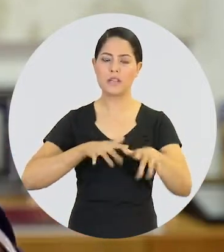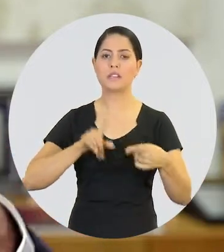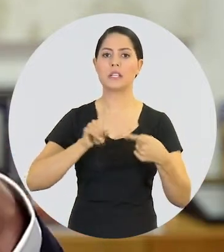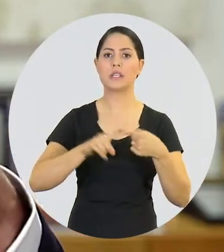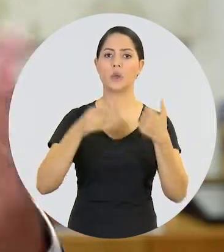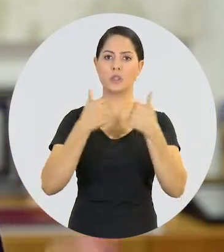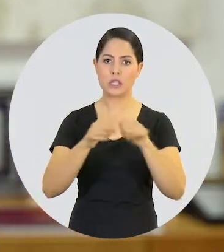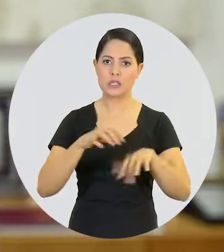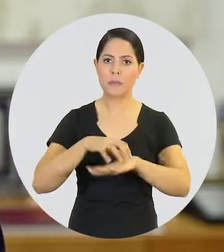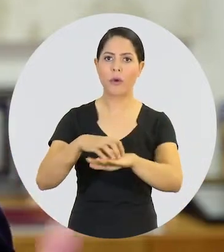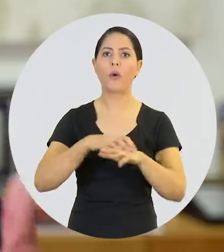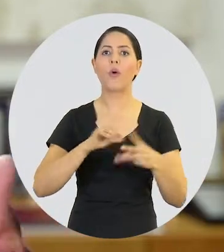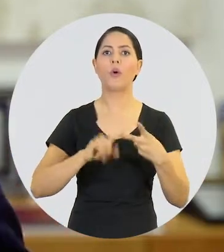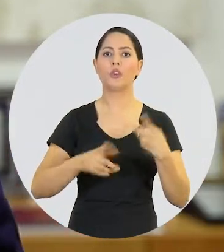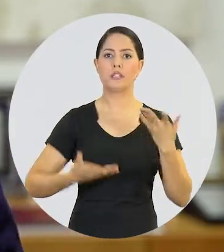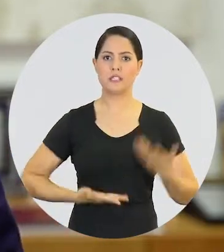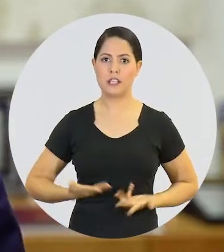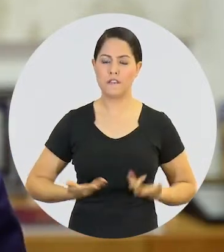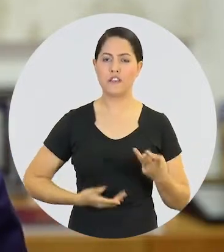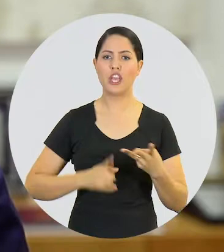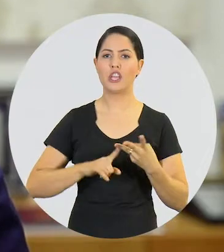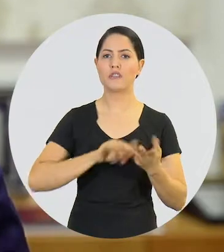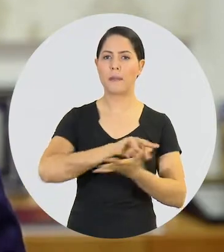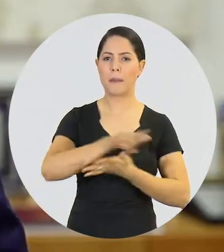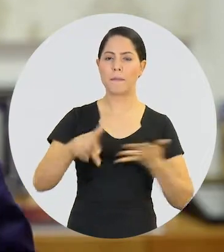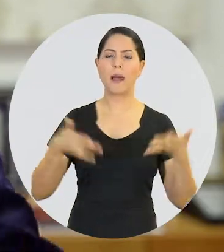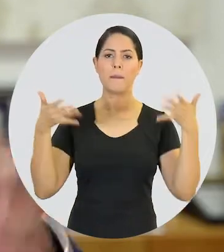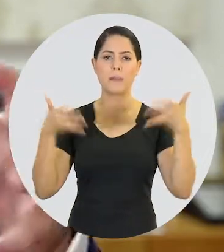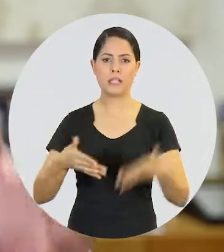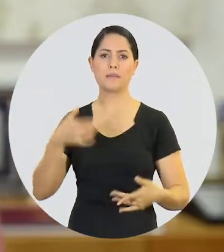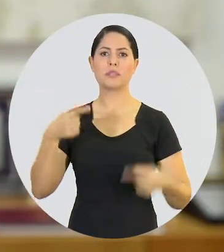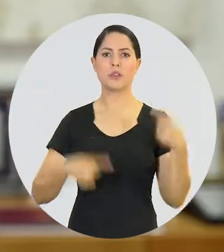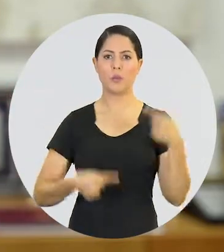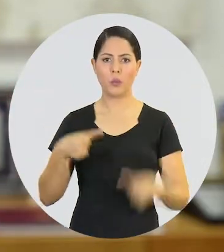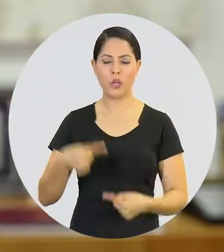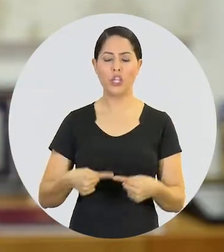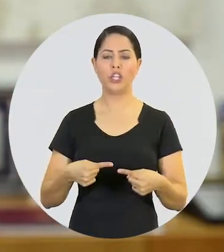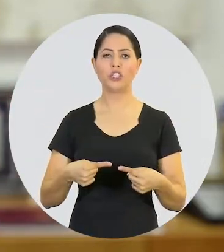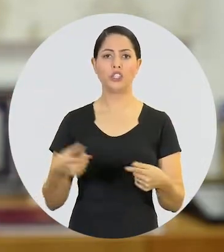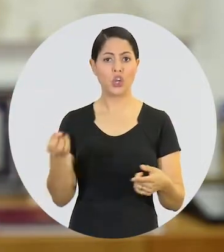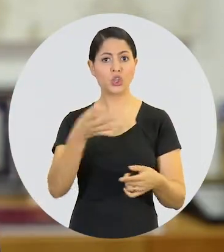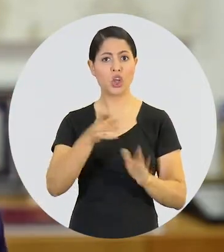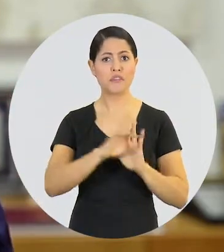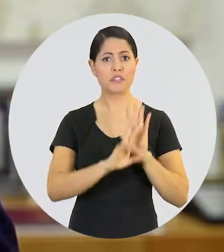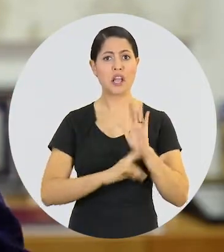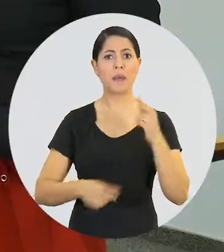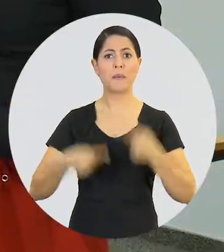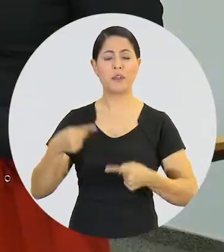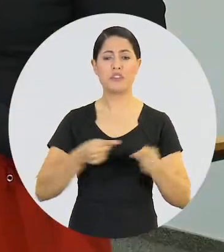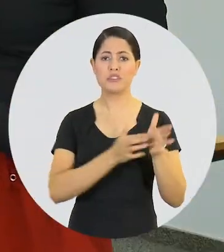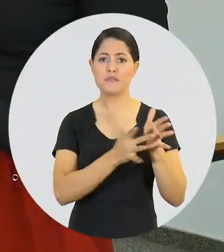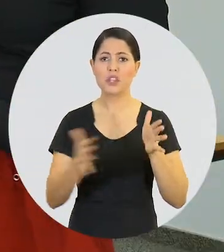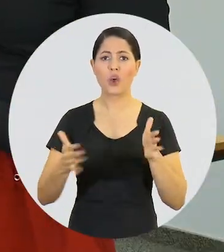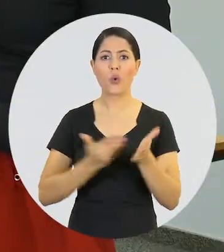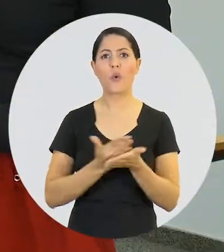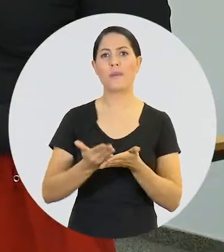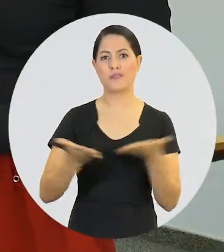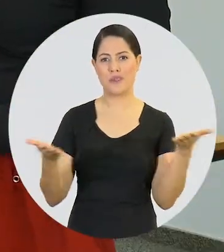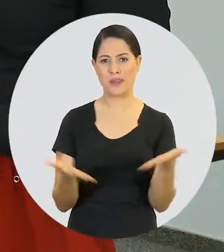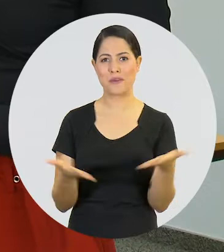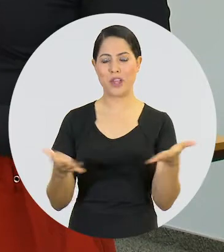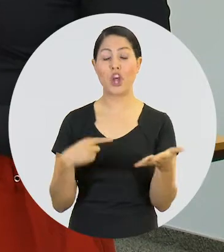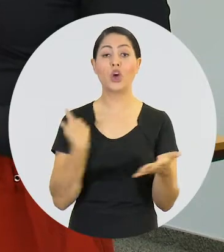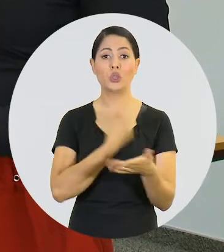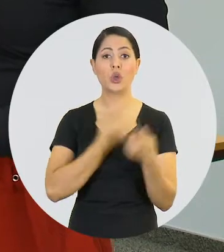educação, por participação das decisões políticas, por uma nova forma de fazer política, e esse processo todo está